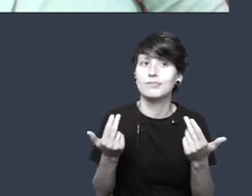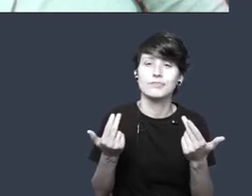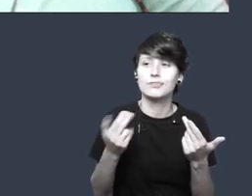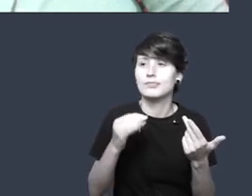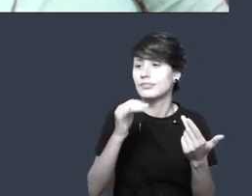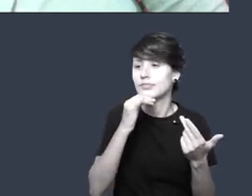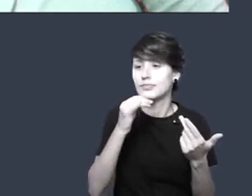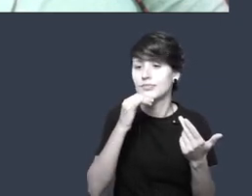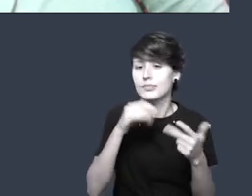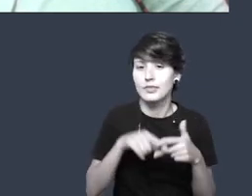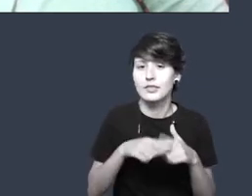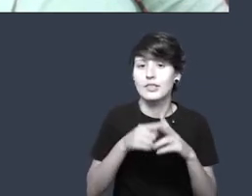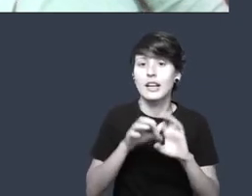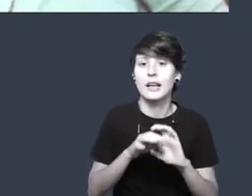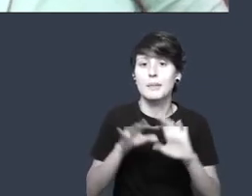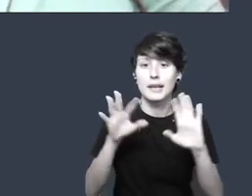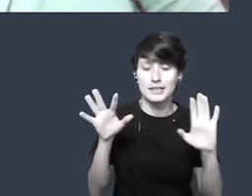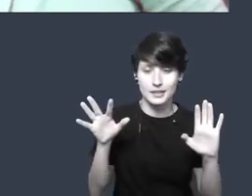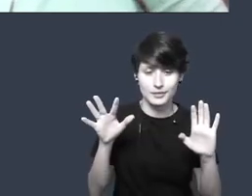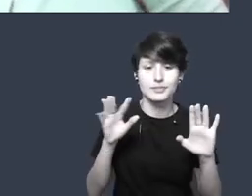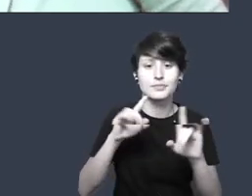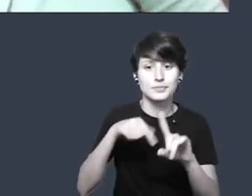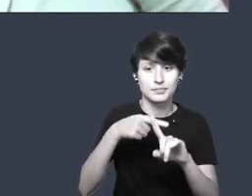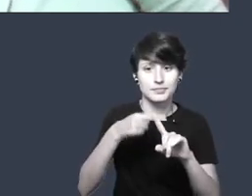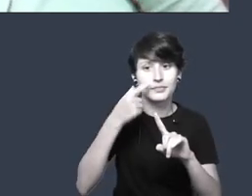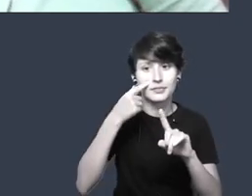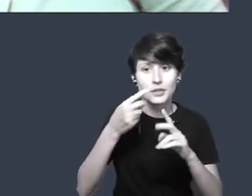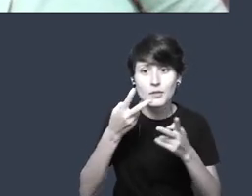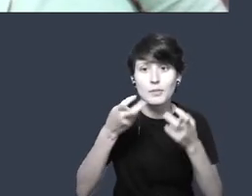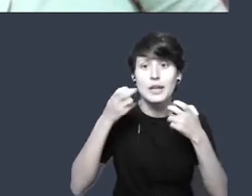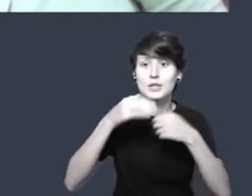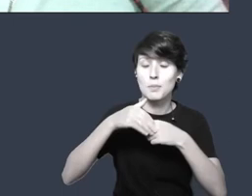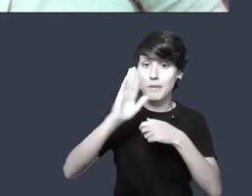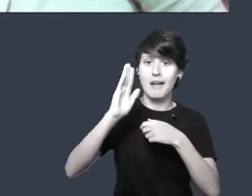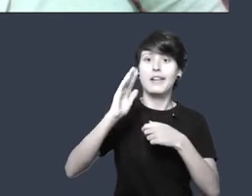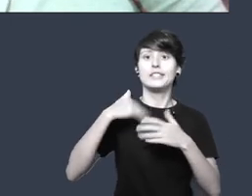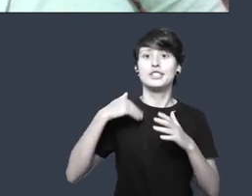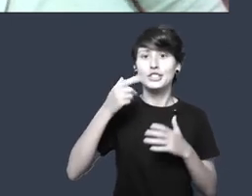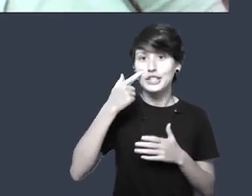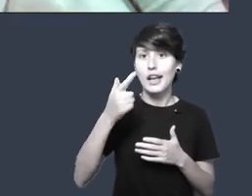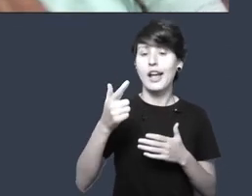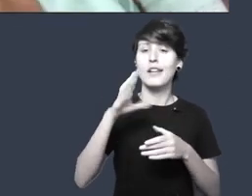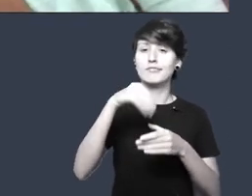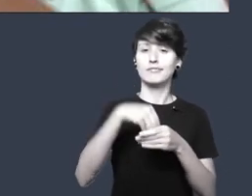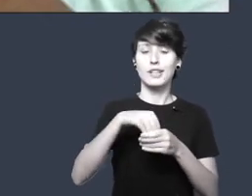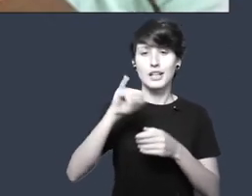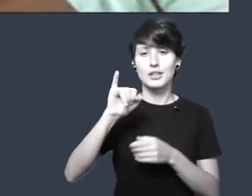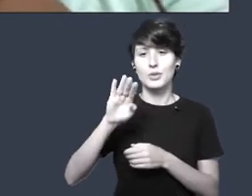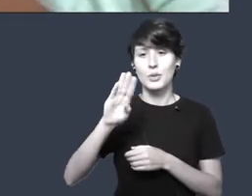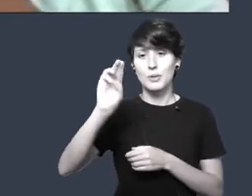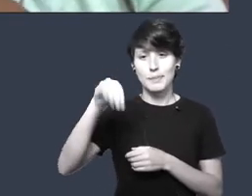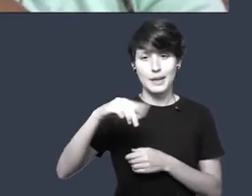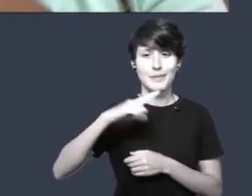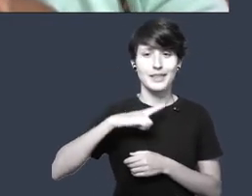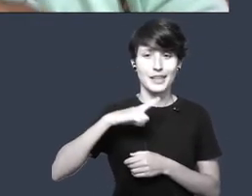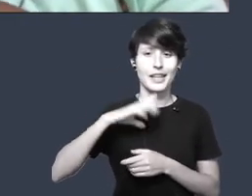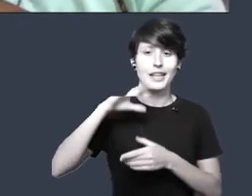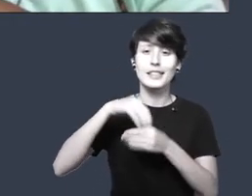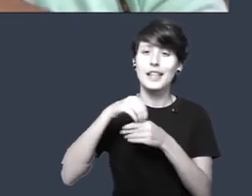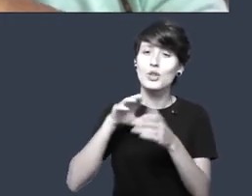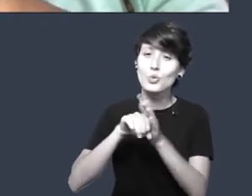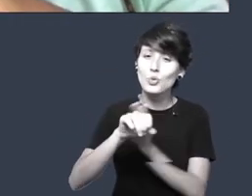de regulamentação. Mas eu vejo mais, estou vendo mais, já tem dentro da IBM, já vi dentro da Google, também